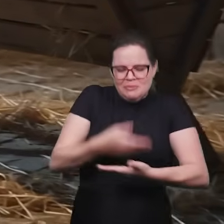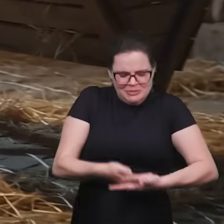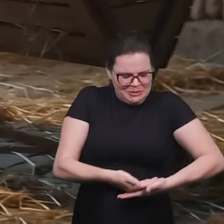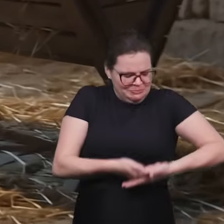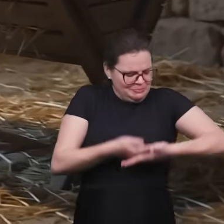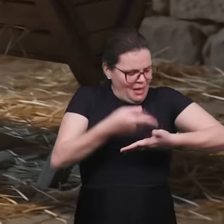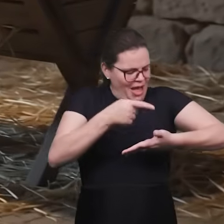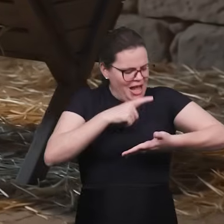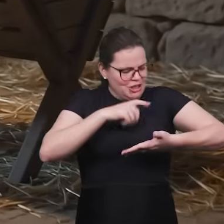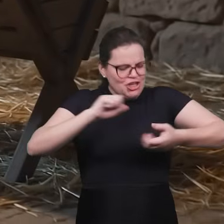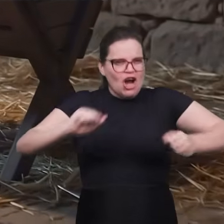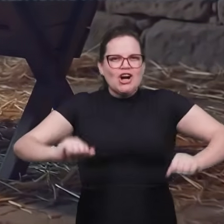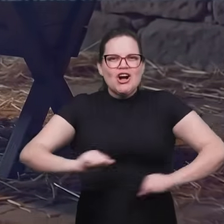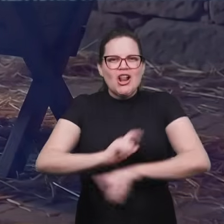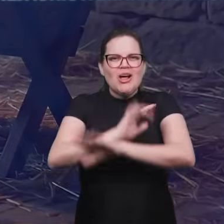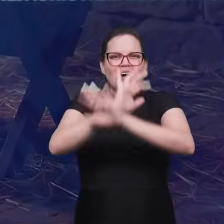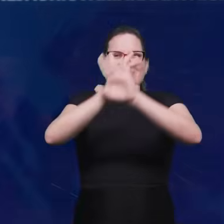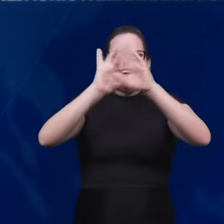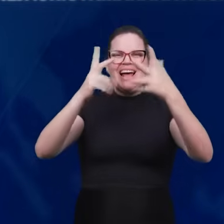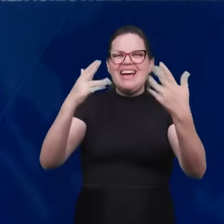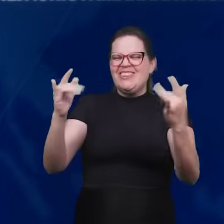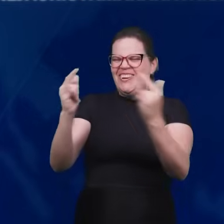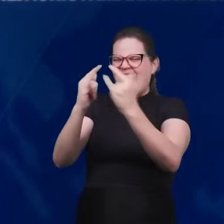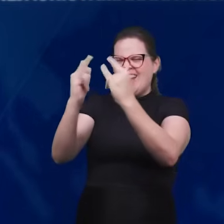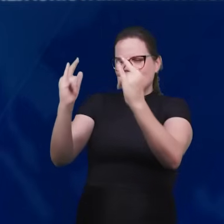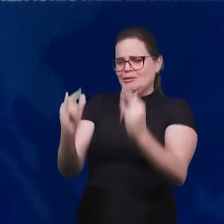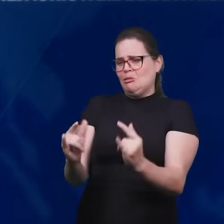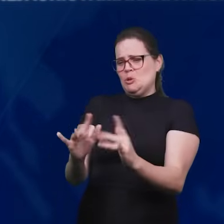unigênito do Pai, o próprio Deus Filho,